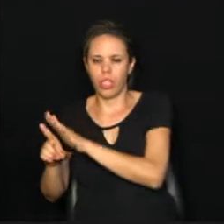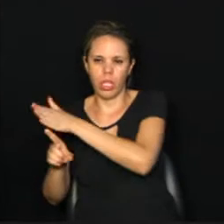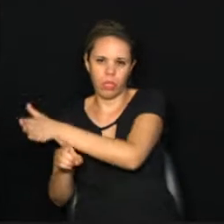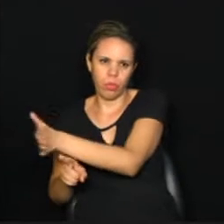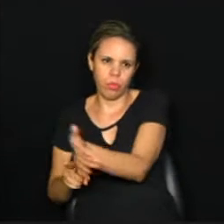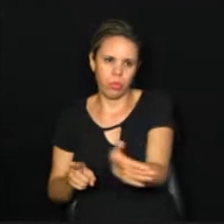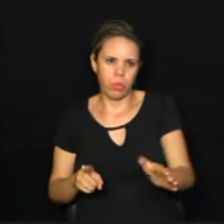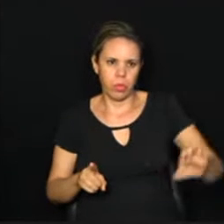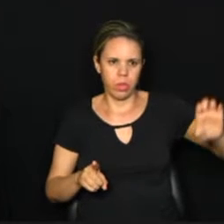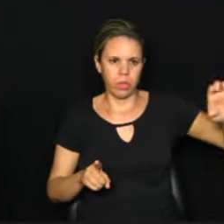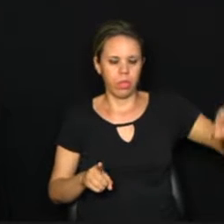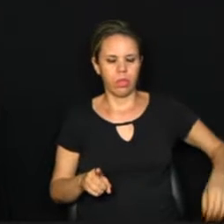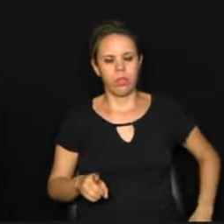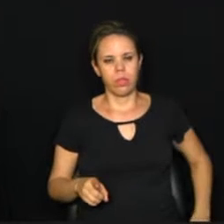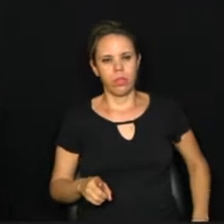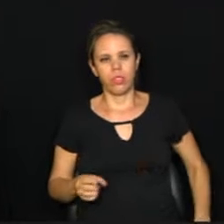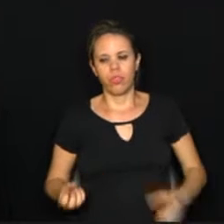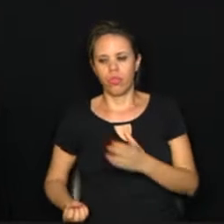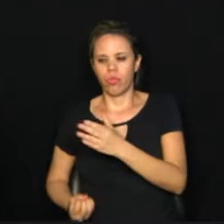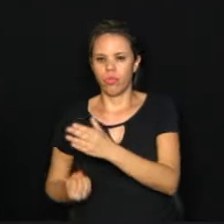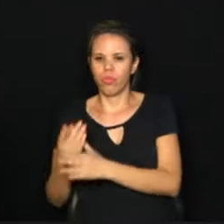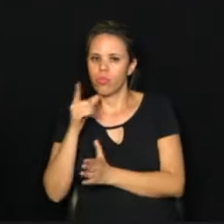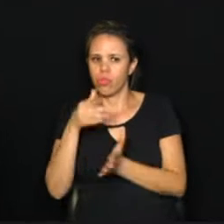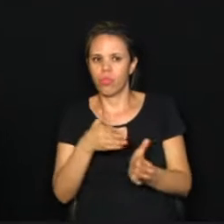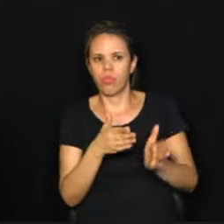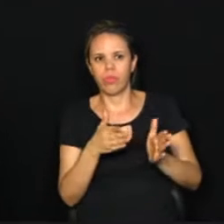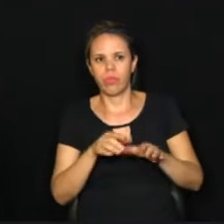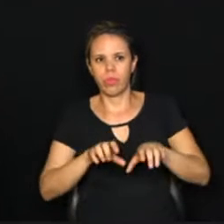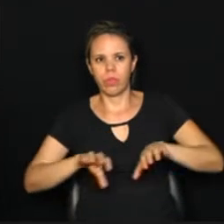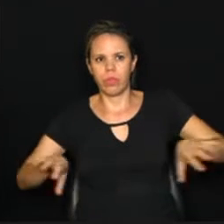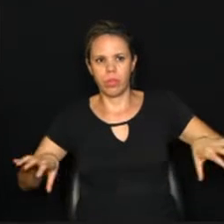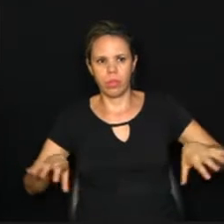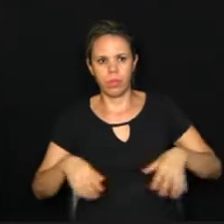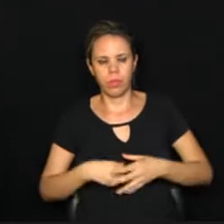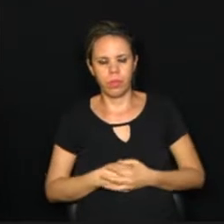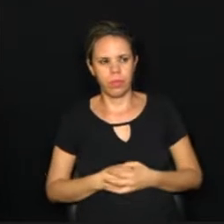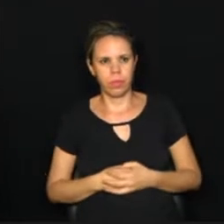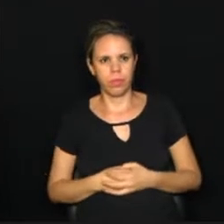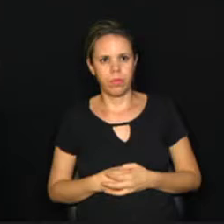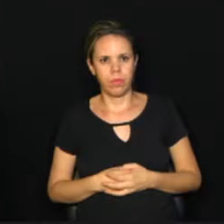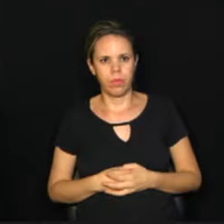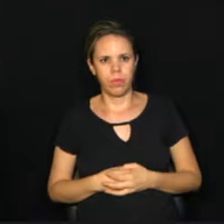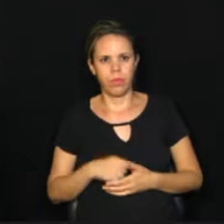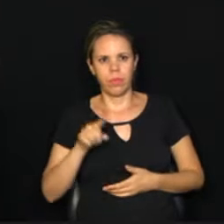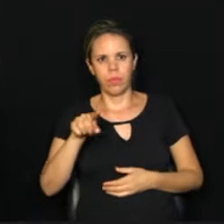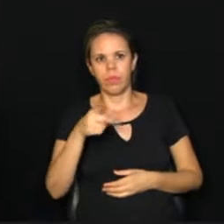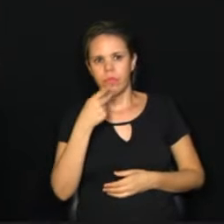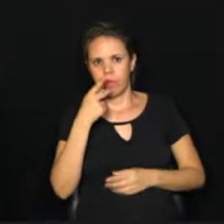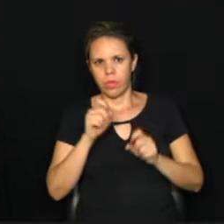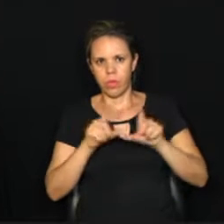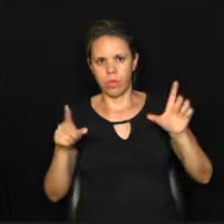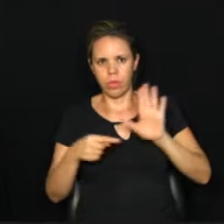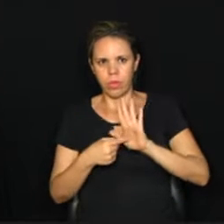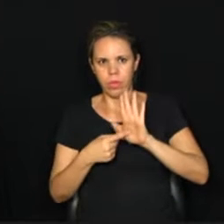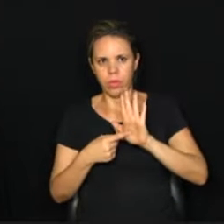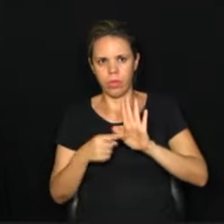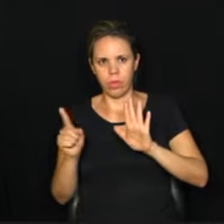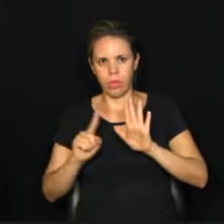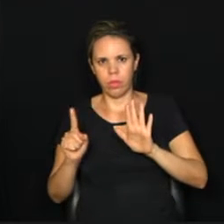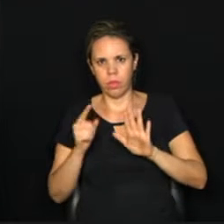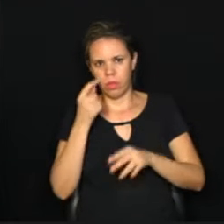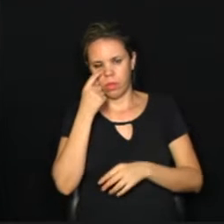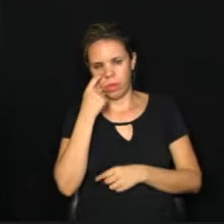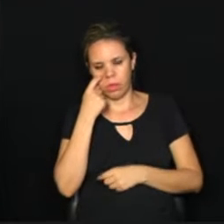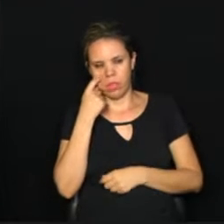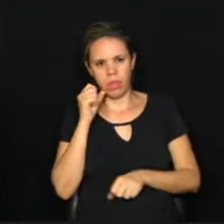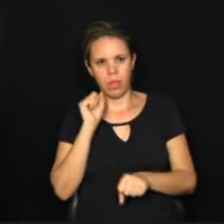Então, as nossas nascentes estão localizadas ali. Flávio, isso que você está falando está aparecendo no slide ou não? Que tem um slide